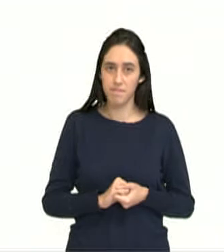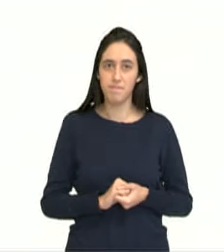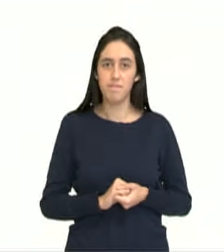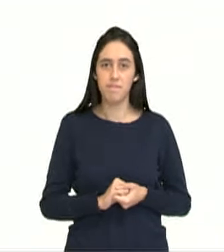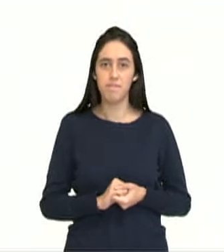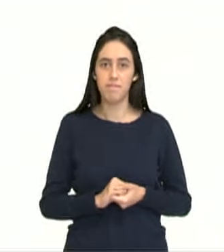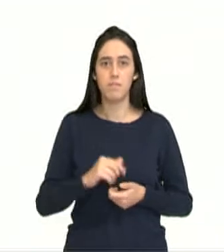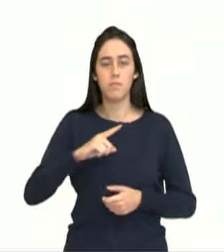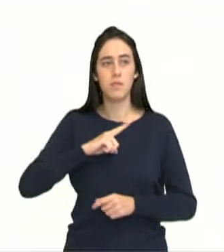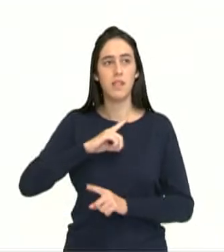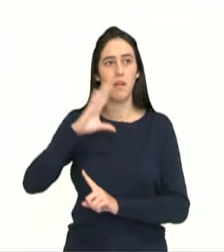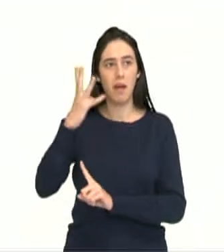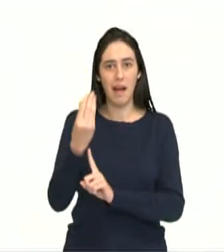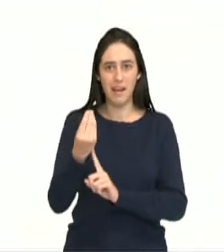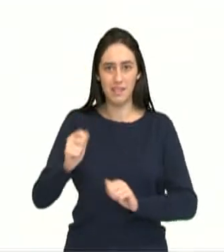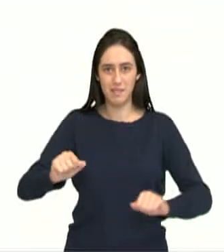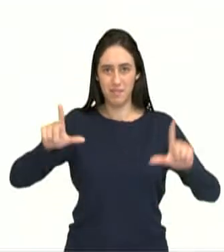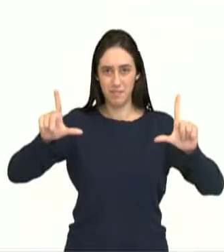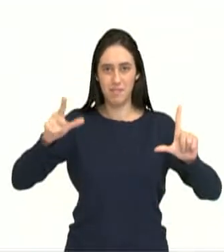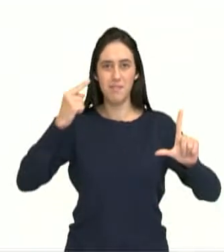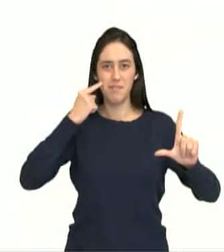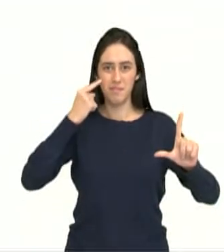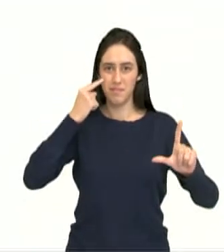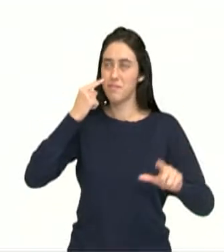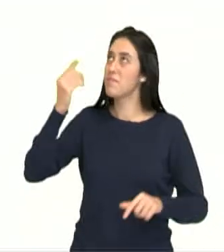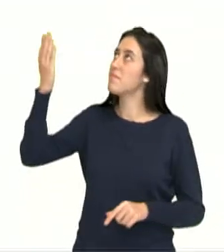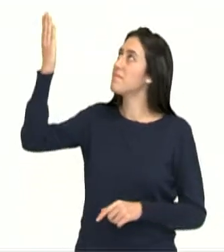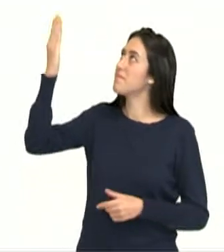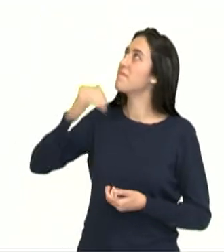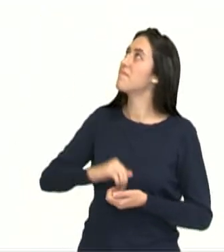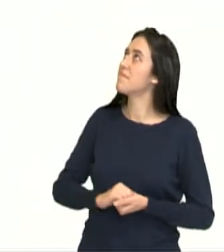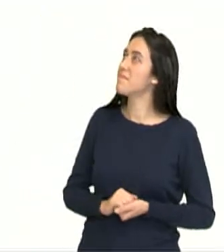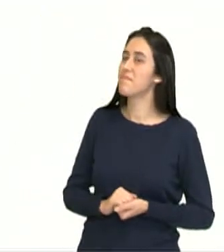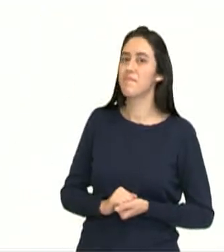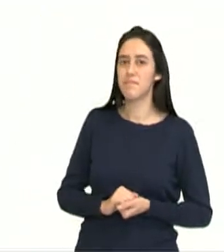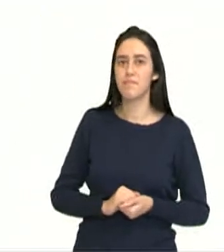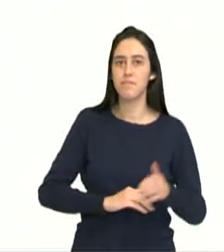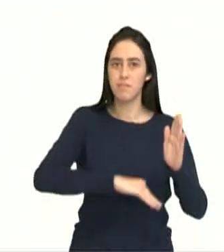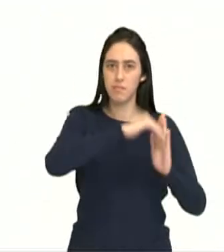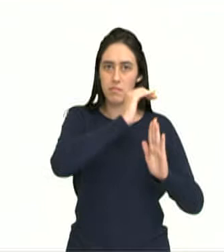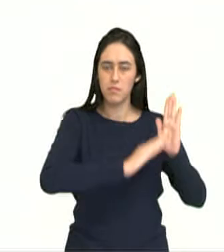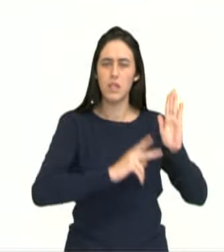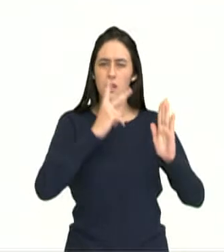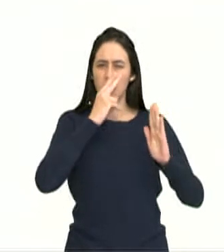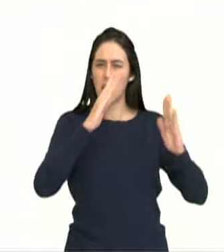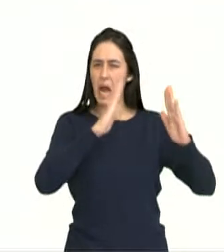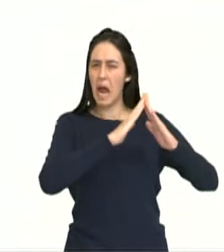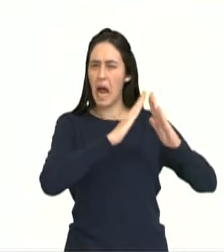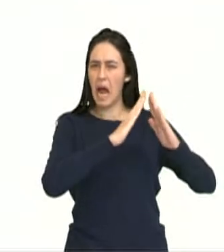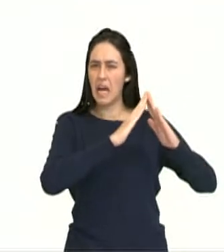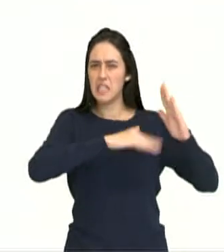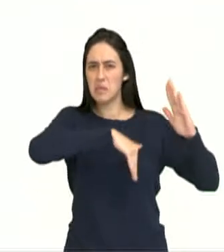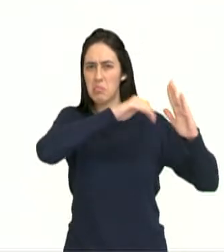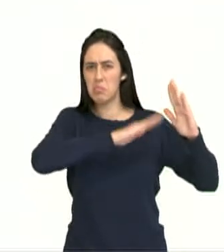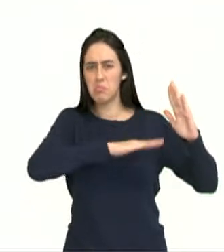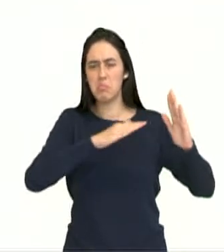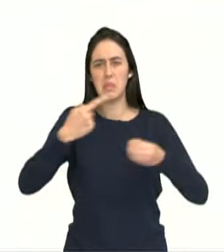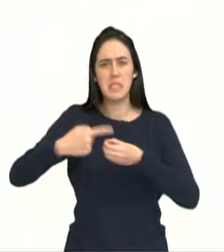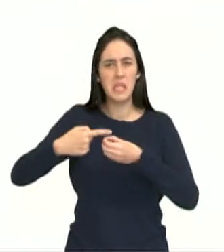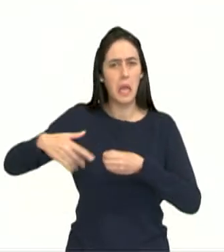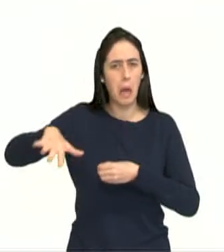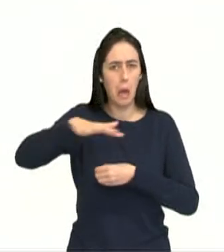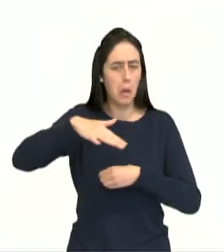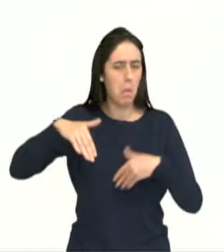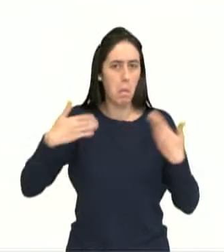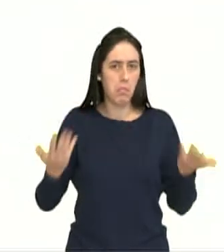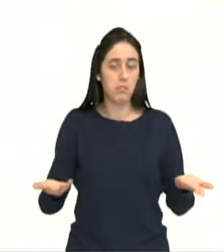uma obra de arte, né, pessoal? Né? Pintada aí, parece que numa casa, parece que um cenário urbano, né? Está perguntando